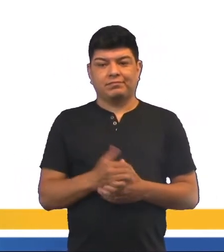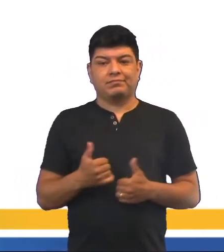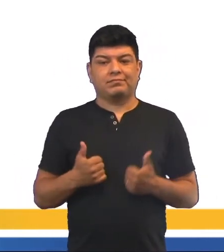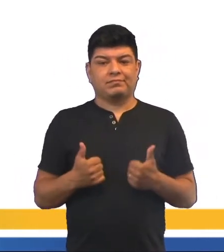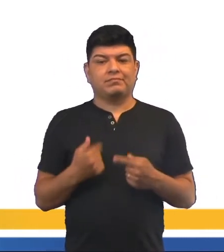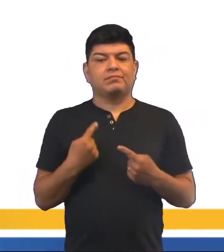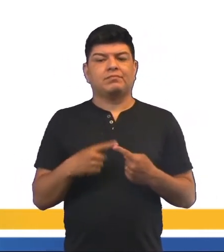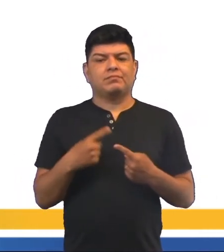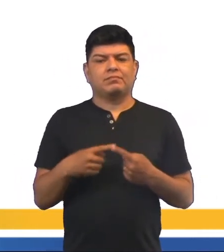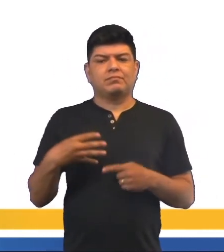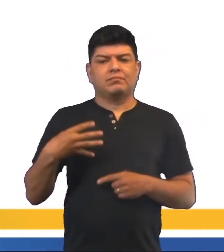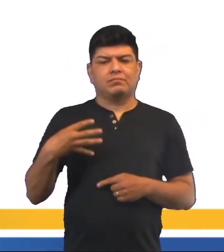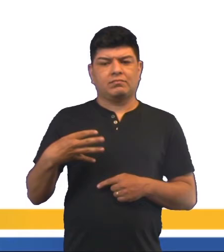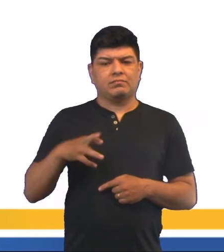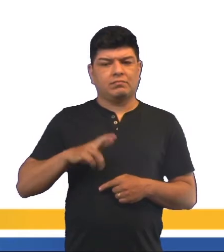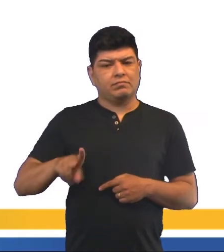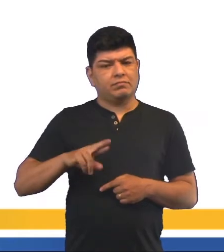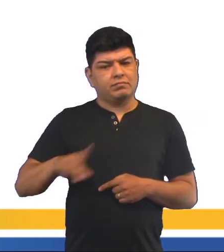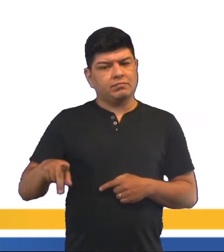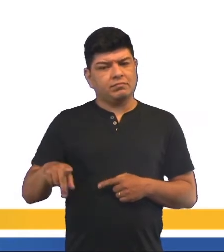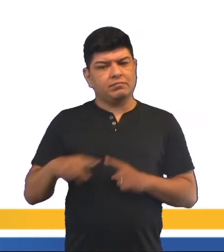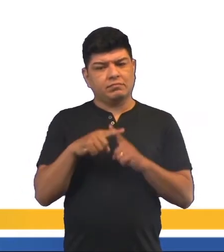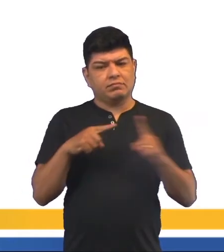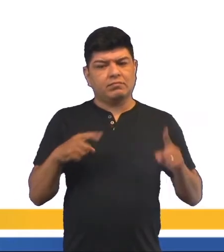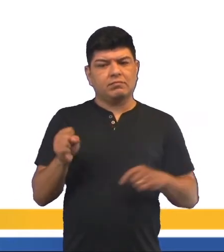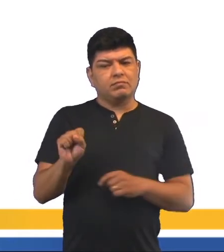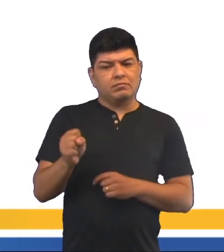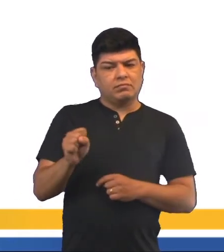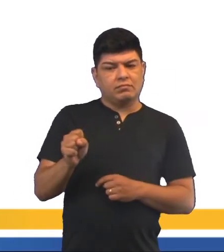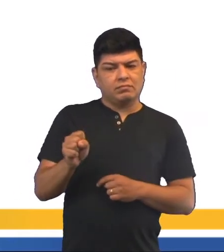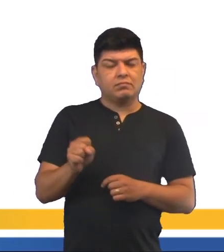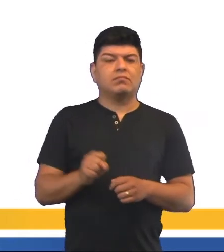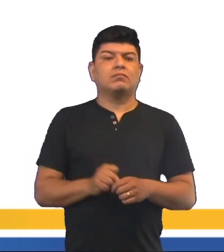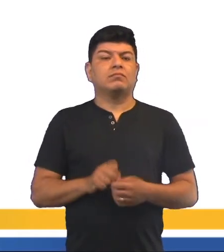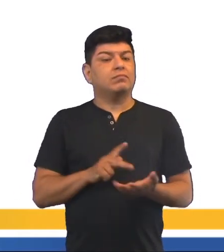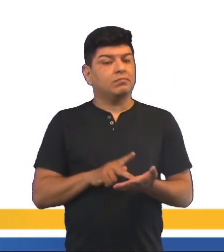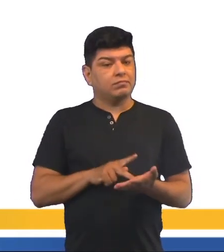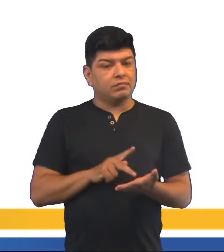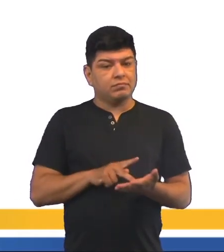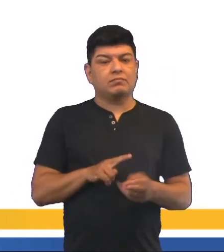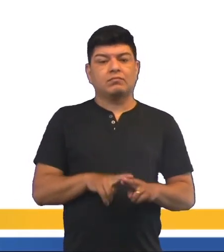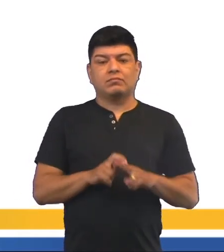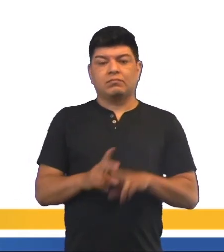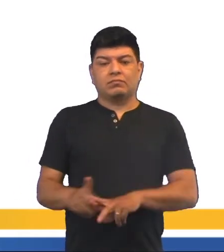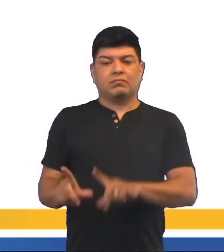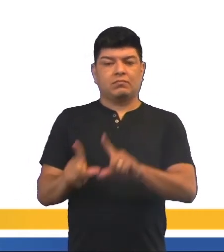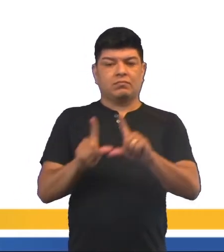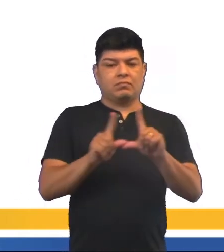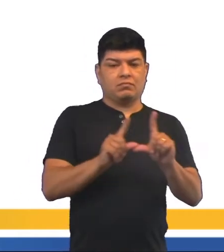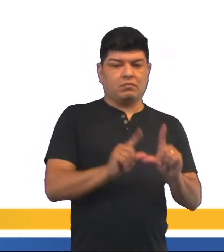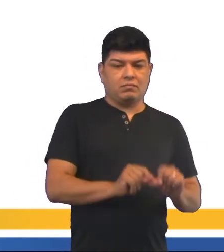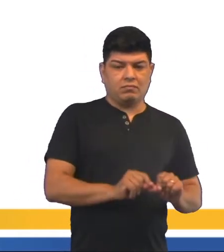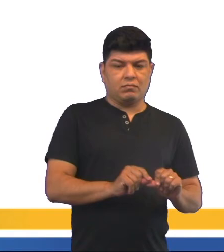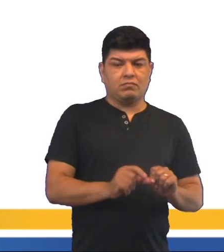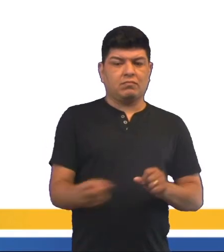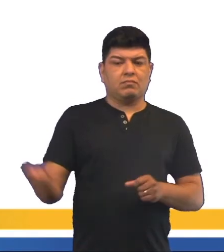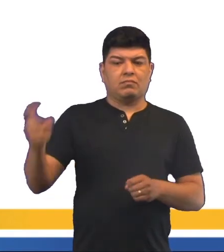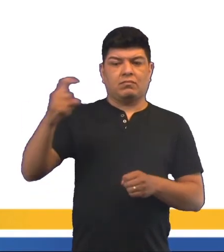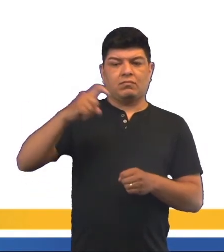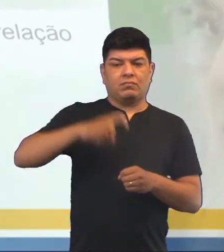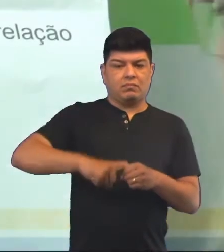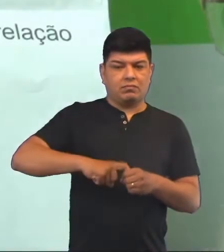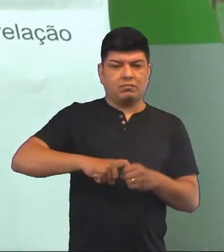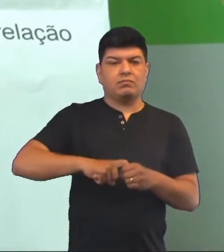metade, né? Porque 4 não é a metade de 8? Isso mesmo, foi reduzido.